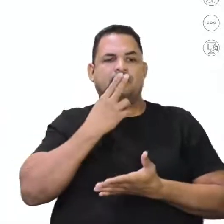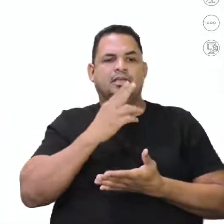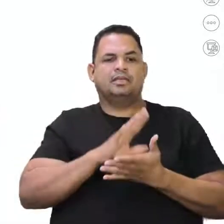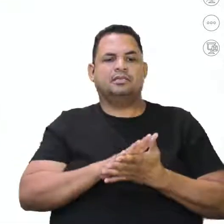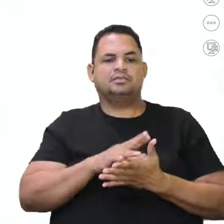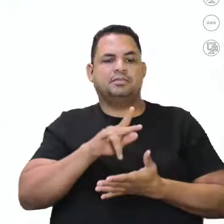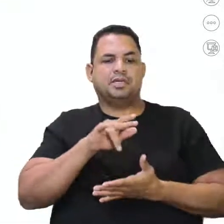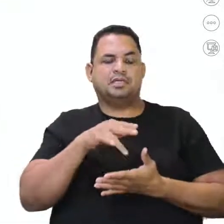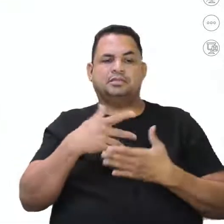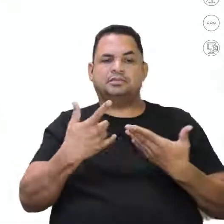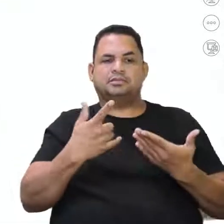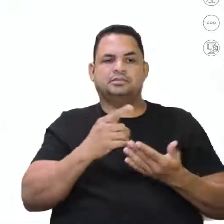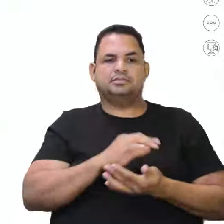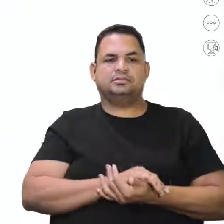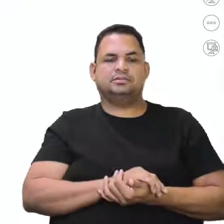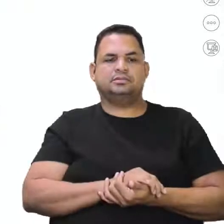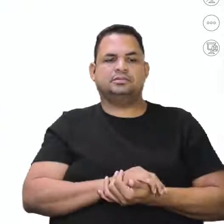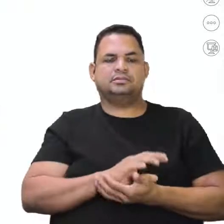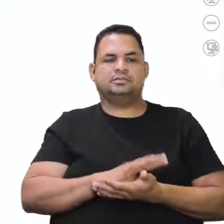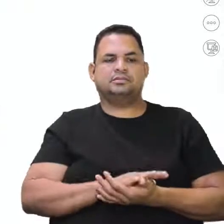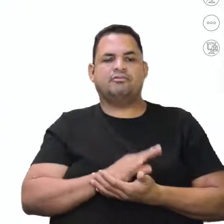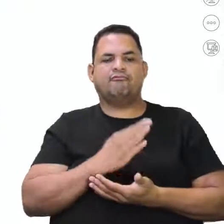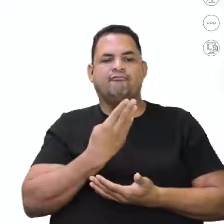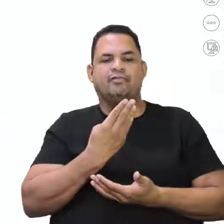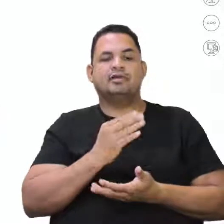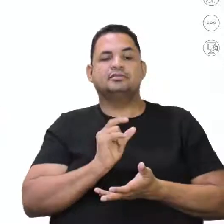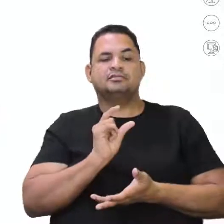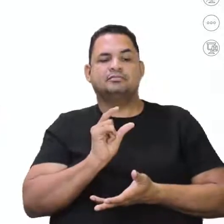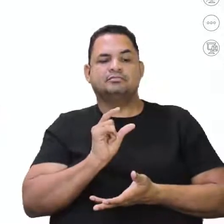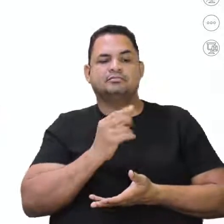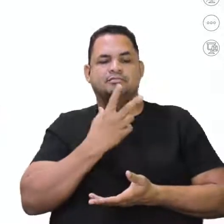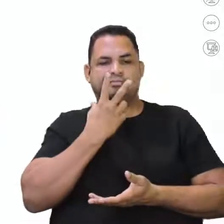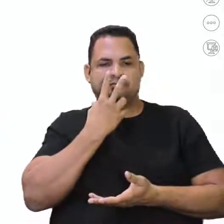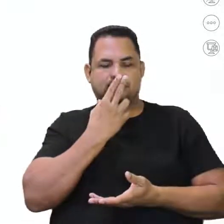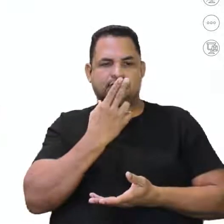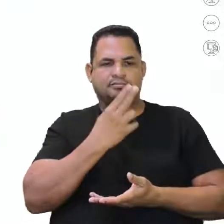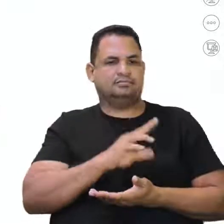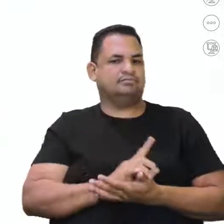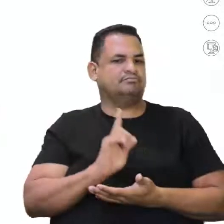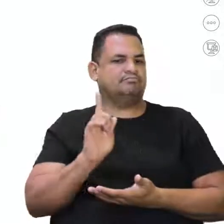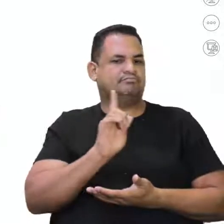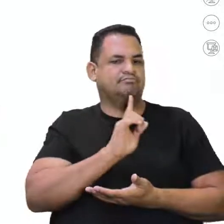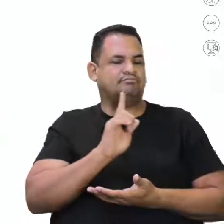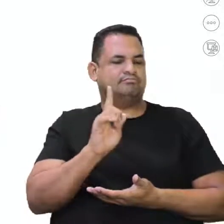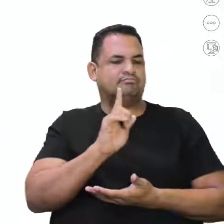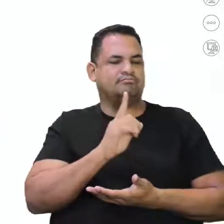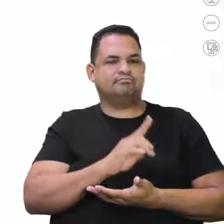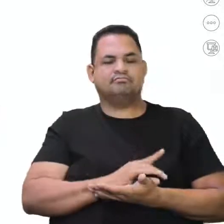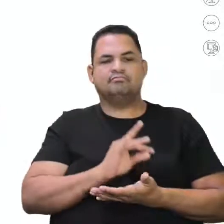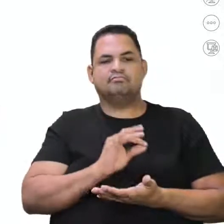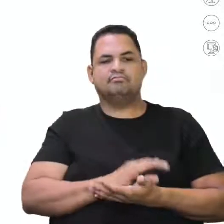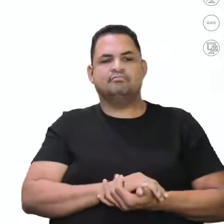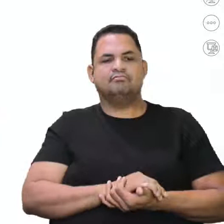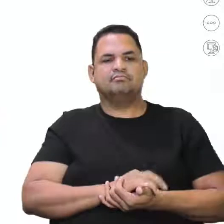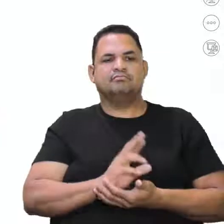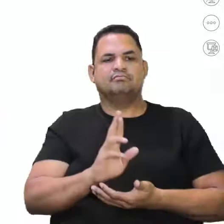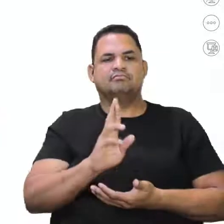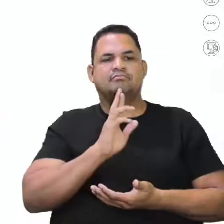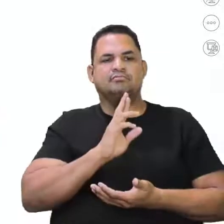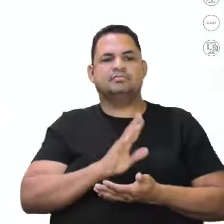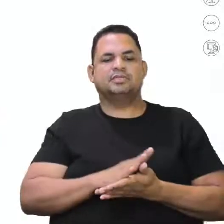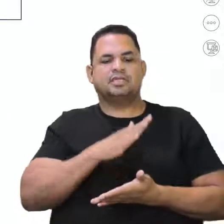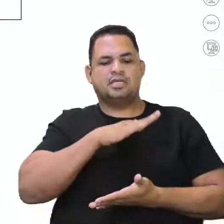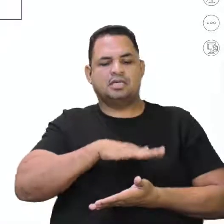parentes, né? Porque isso aqui é um falso cognato, é um bonito do falso cognato. Parece, mas não é. Então, a resposta é